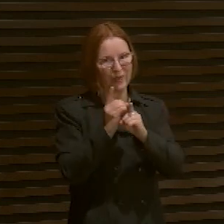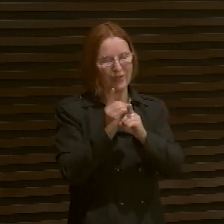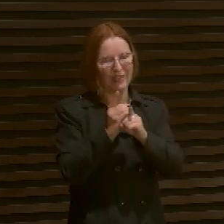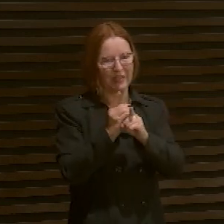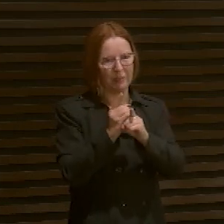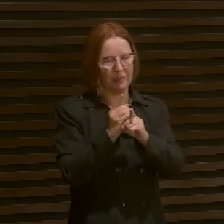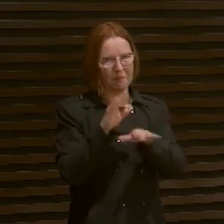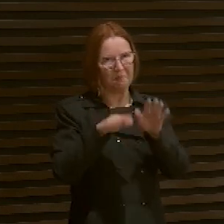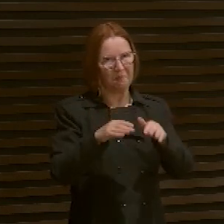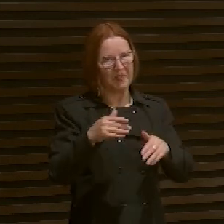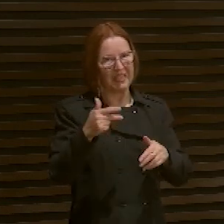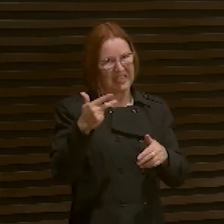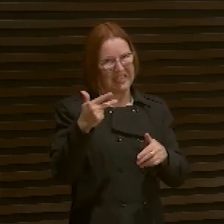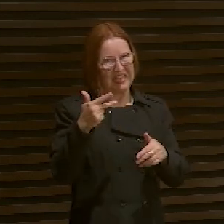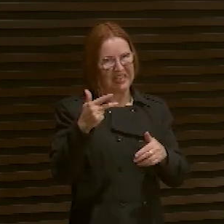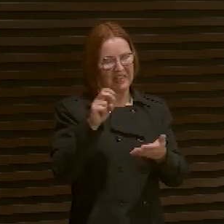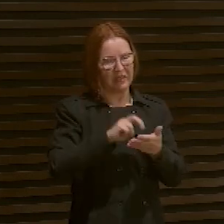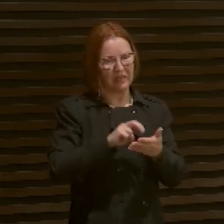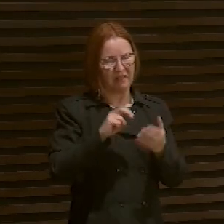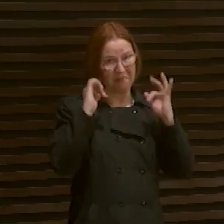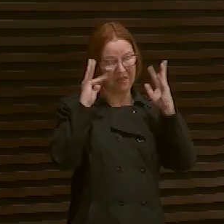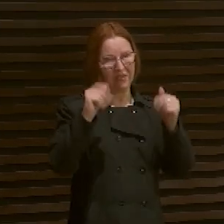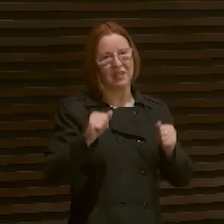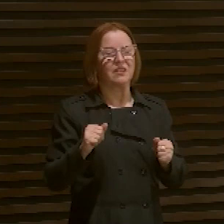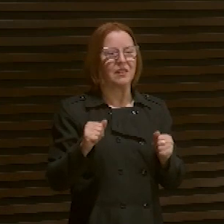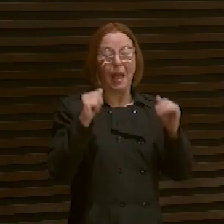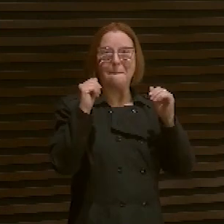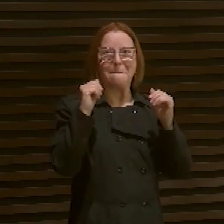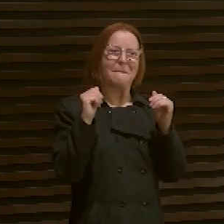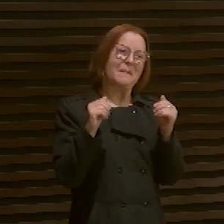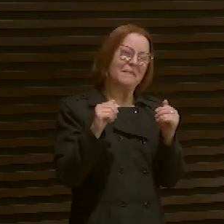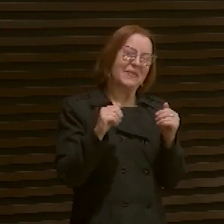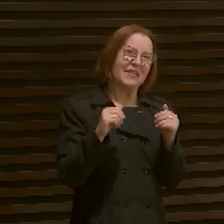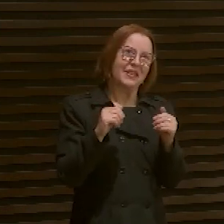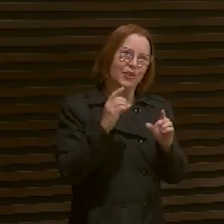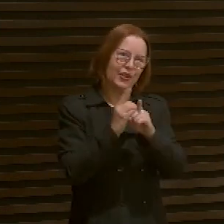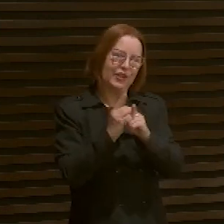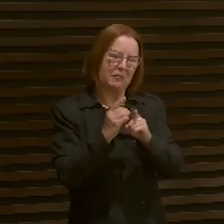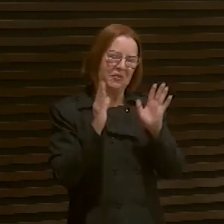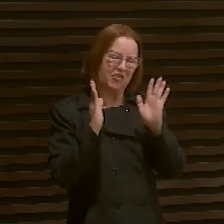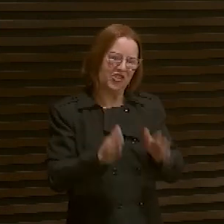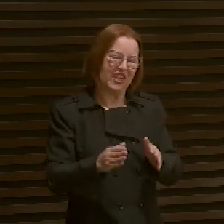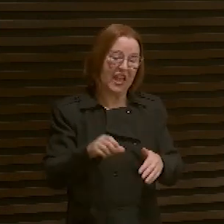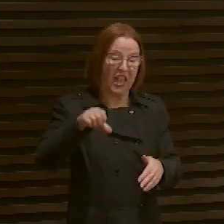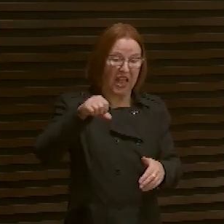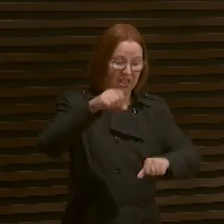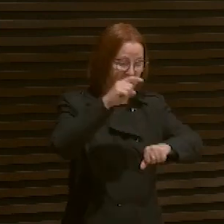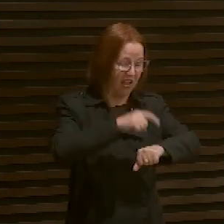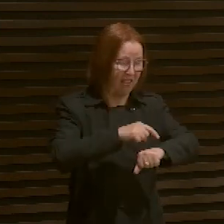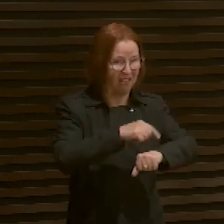Isso significa dizer que eles já estavam há pelo menos 9 horas, remando